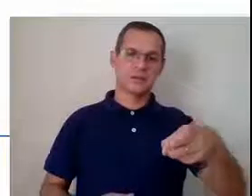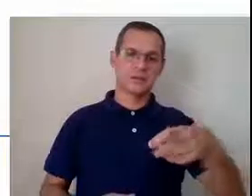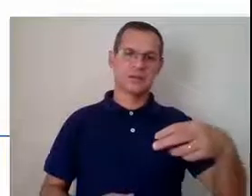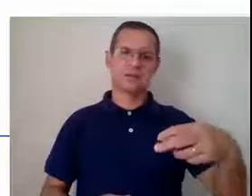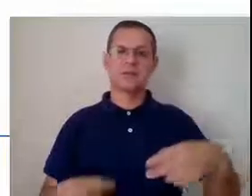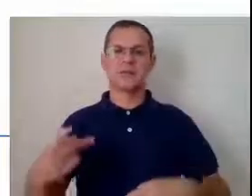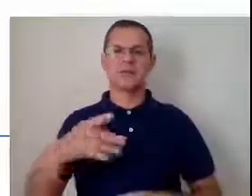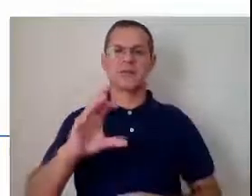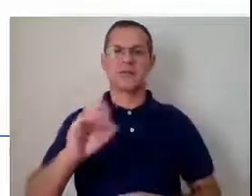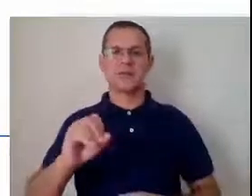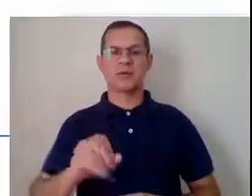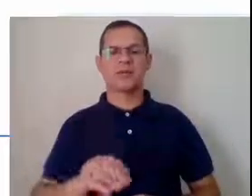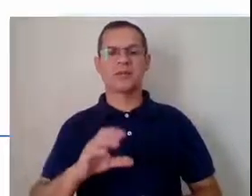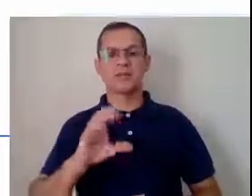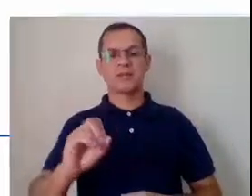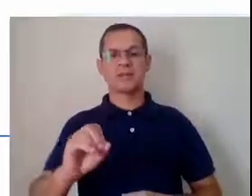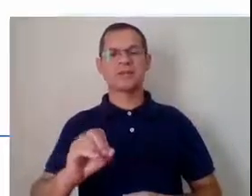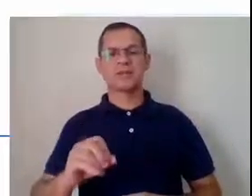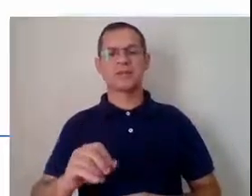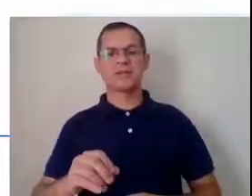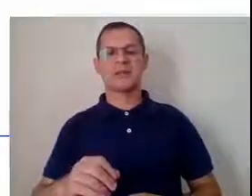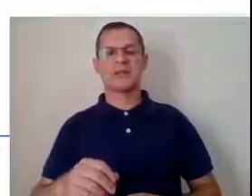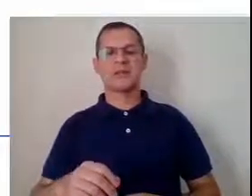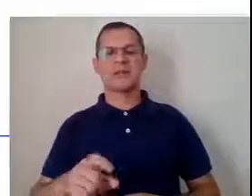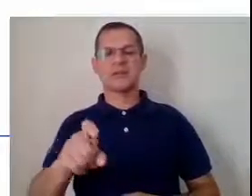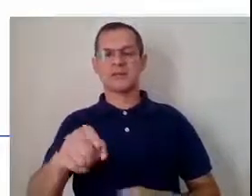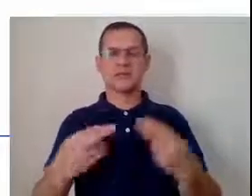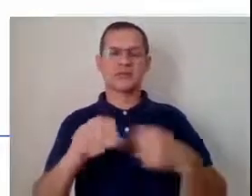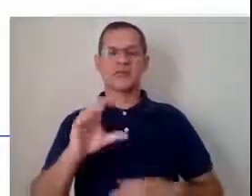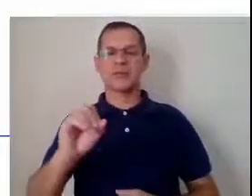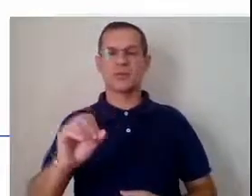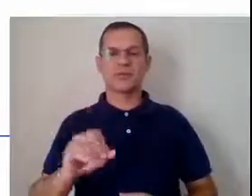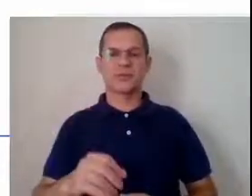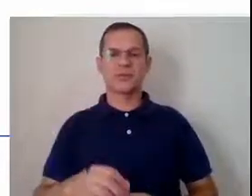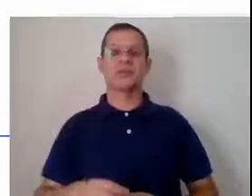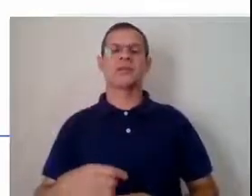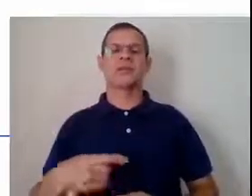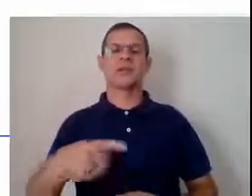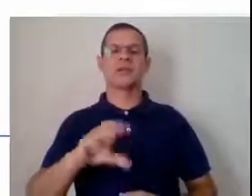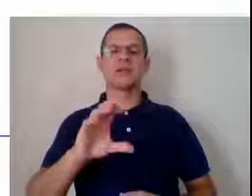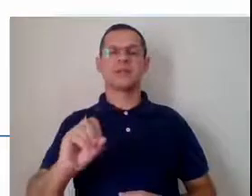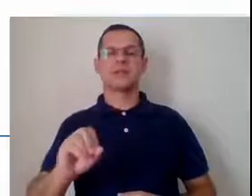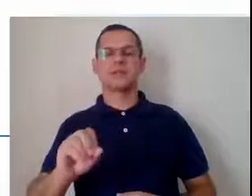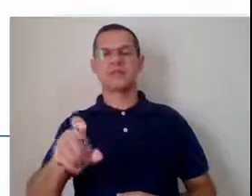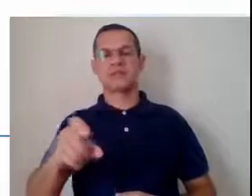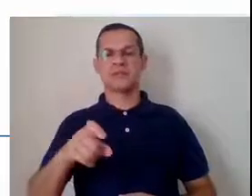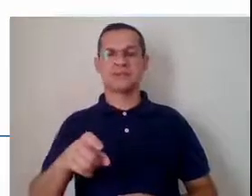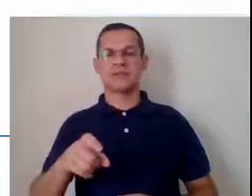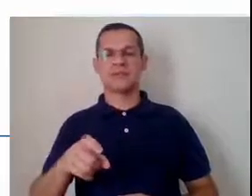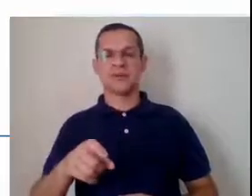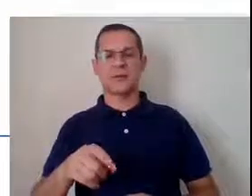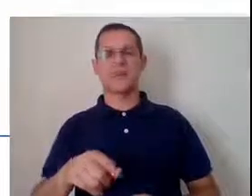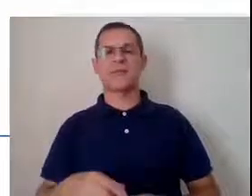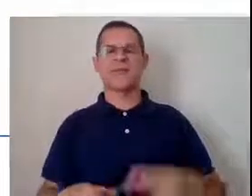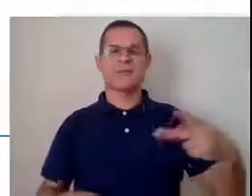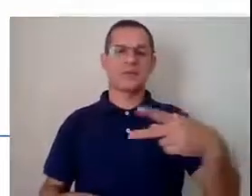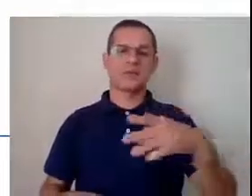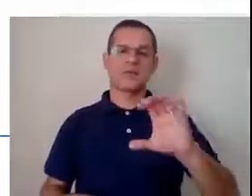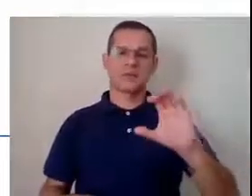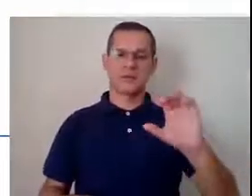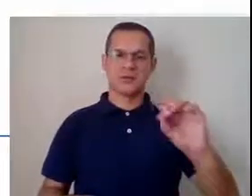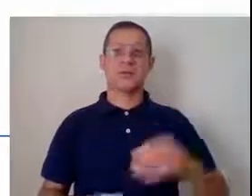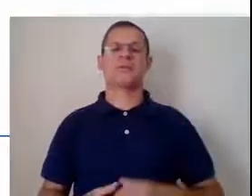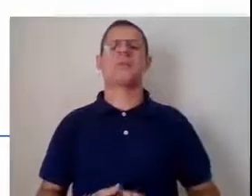que 0. É 0 se x for igual a 0 e é menos x se x for menor que